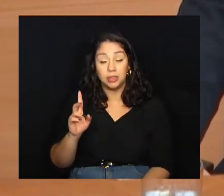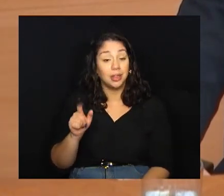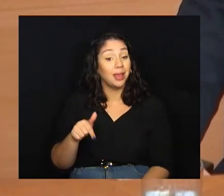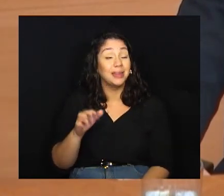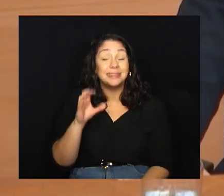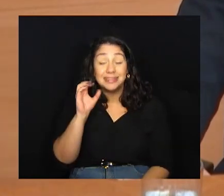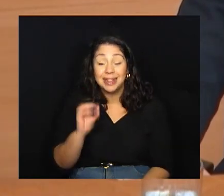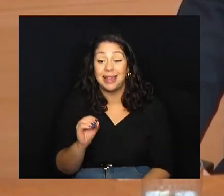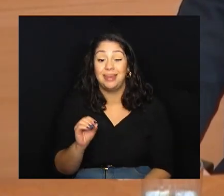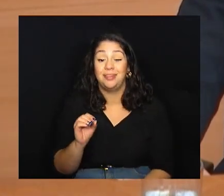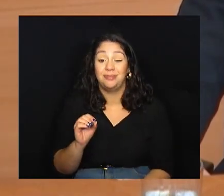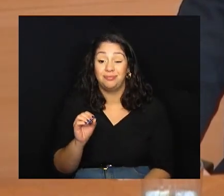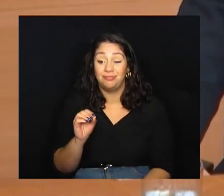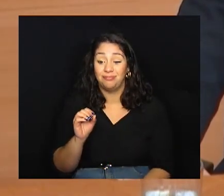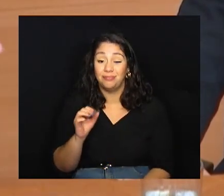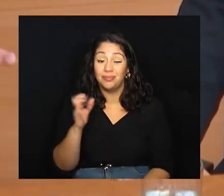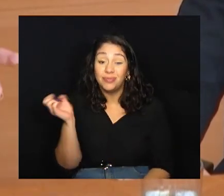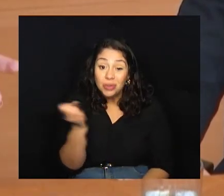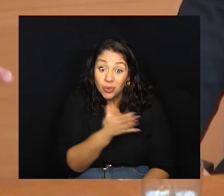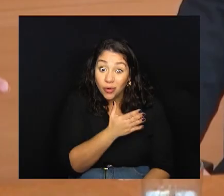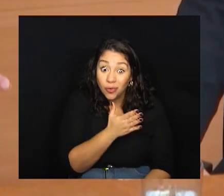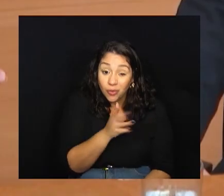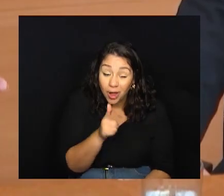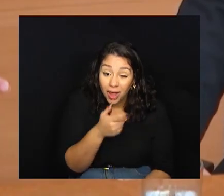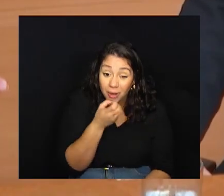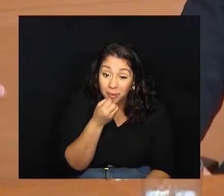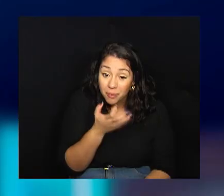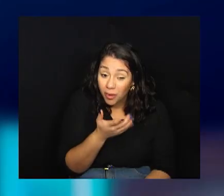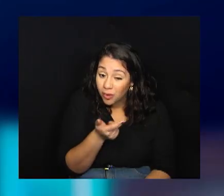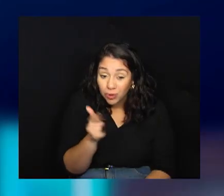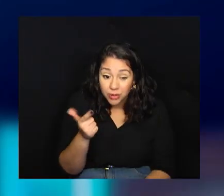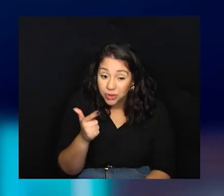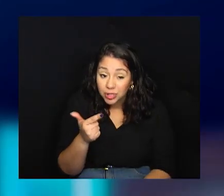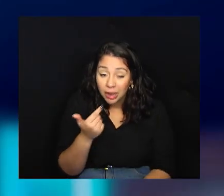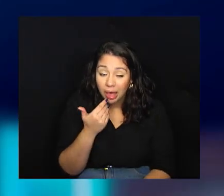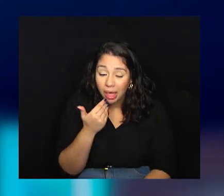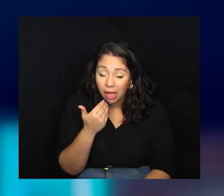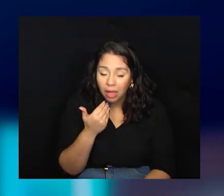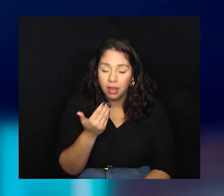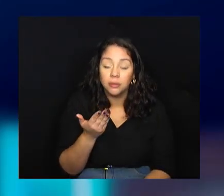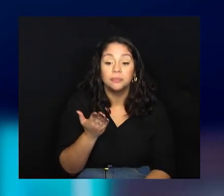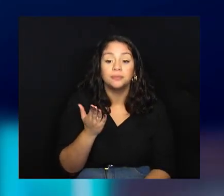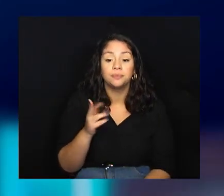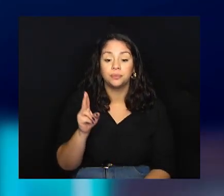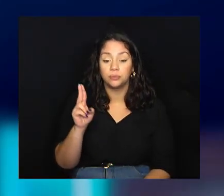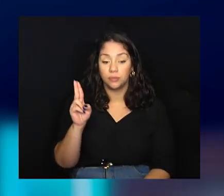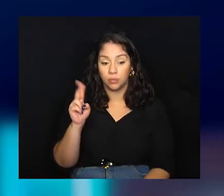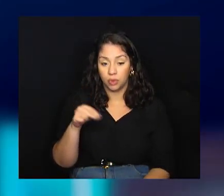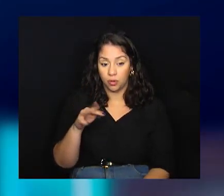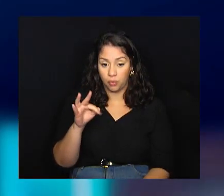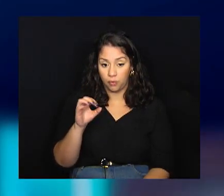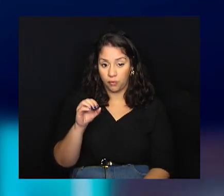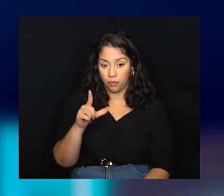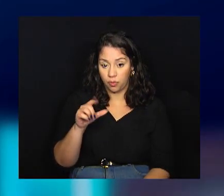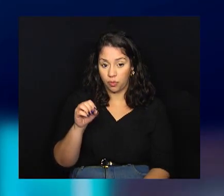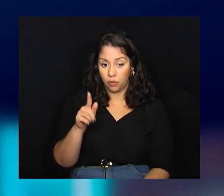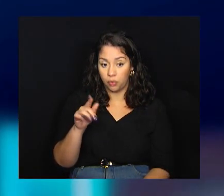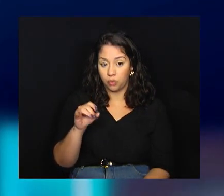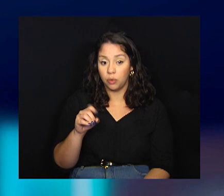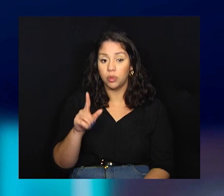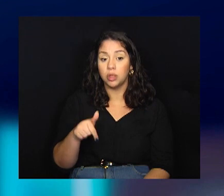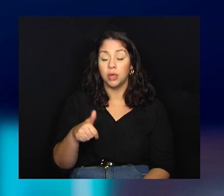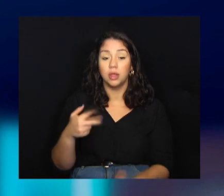zero Chevette bom não sei não veio com defeito o fólogo também abordou sobre o fenômeno conhecido